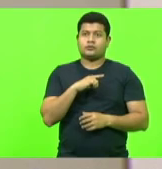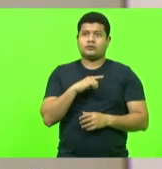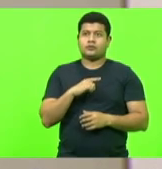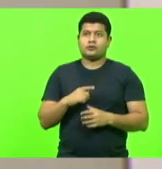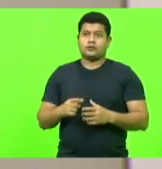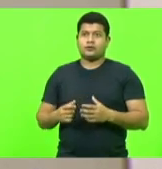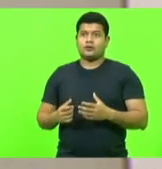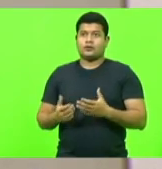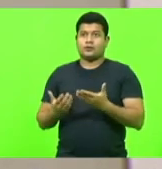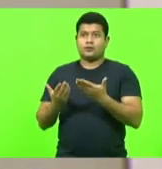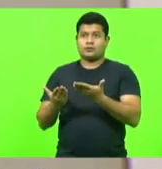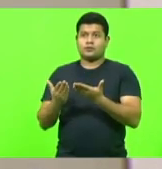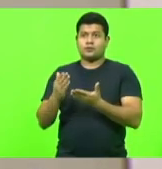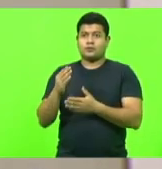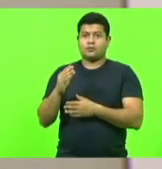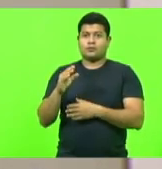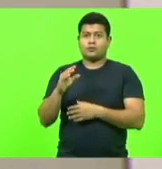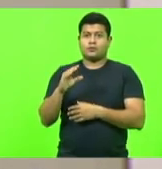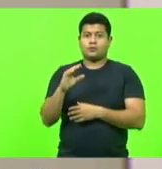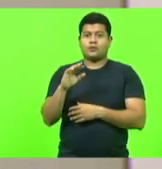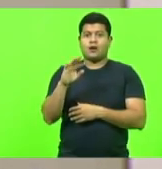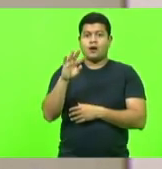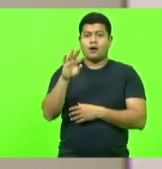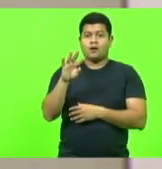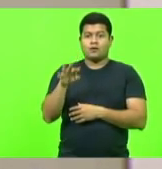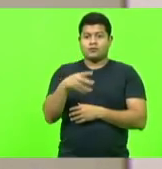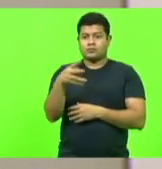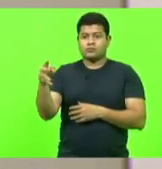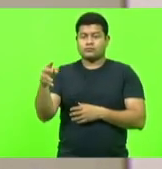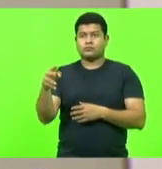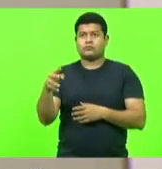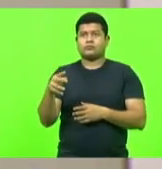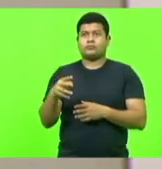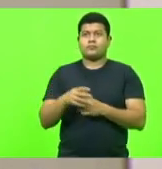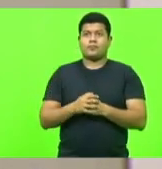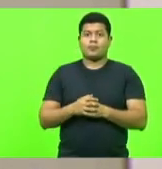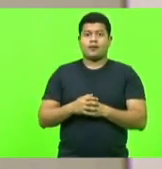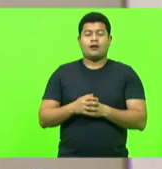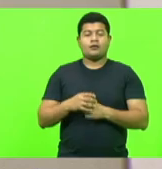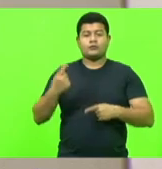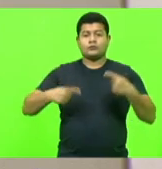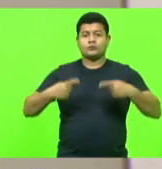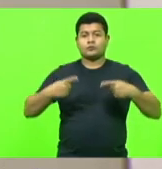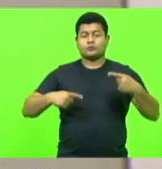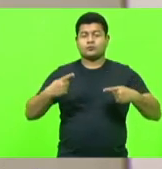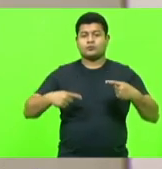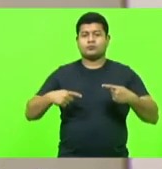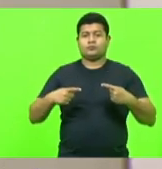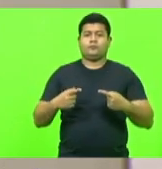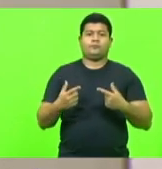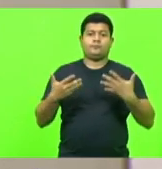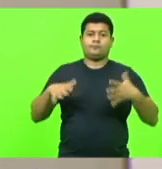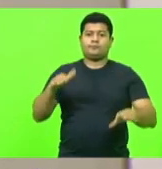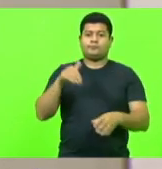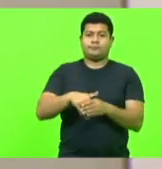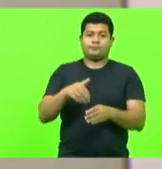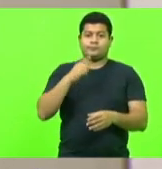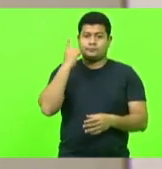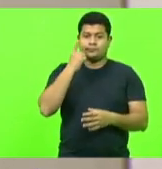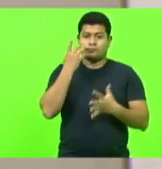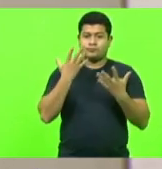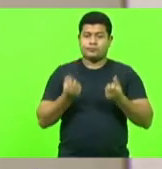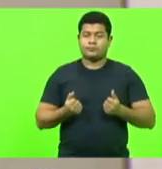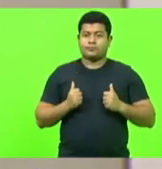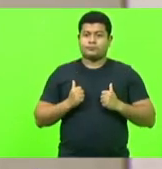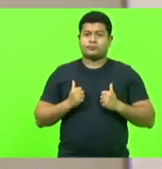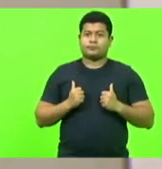Plancom Edu Covid-19, em discussão. Não havendo quem queira discutir, em votação. Deputados que aprovam, permaneçam como